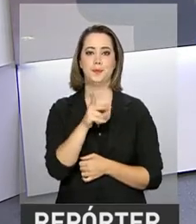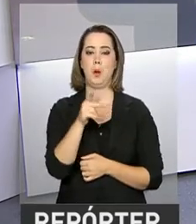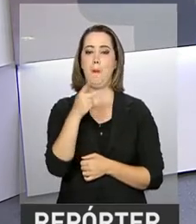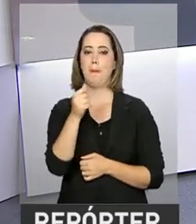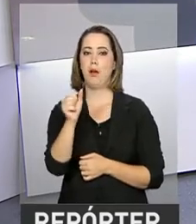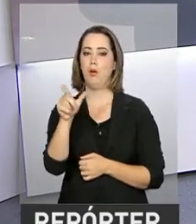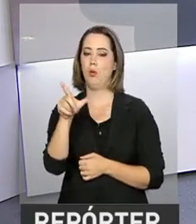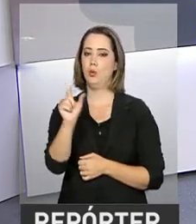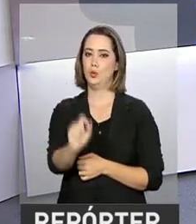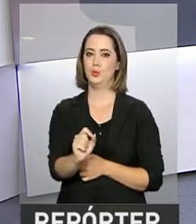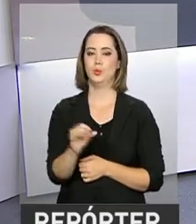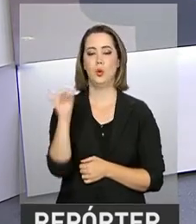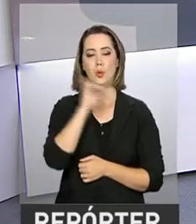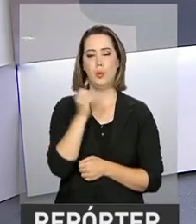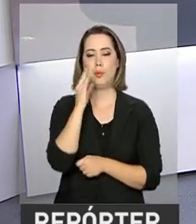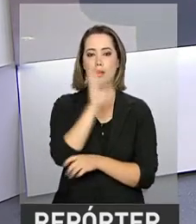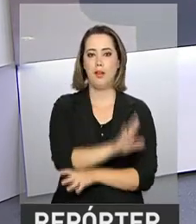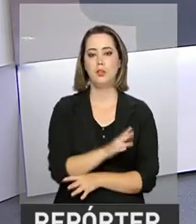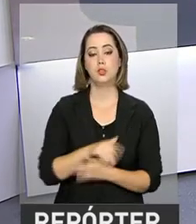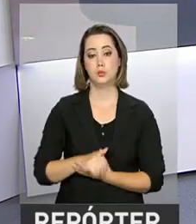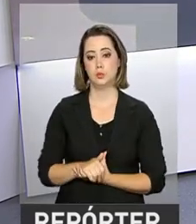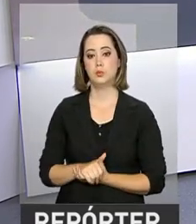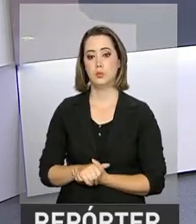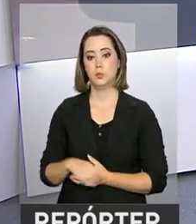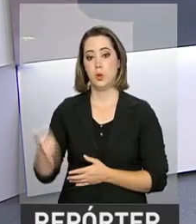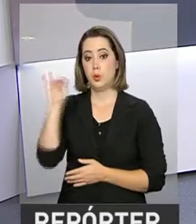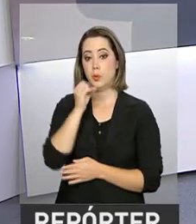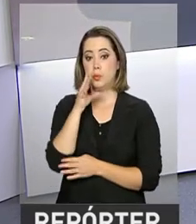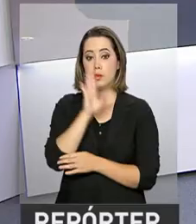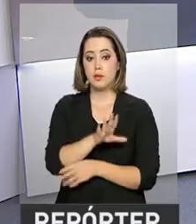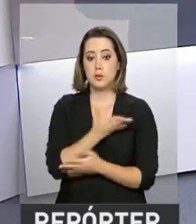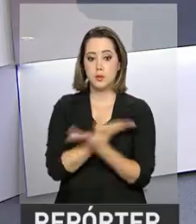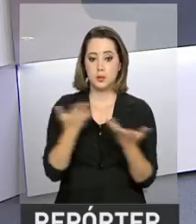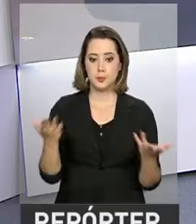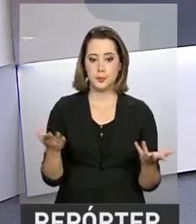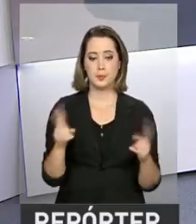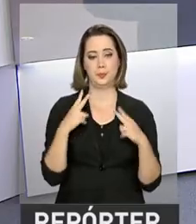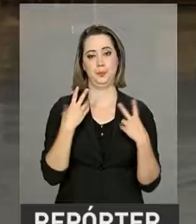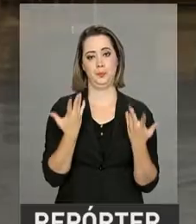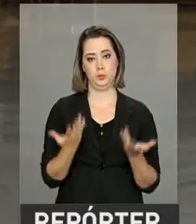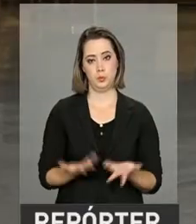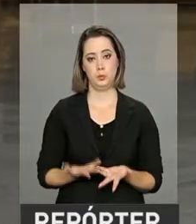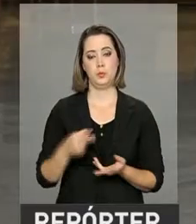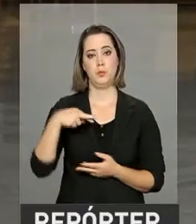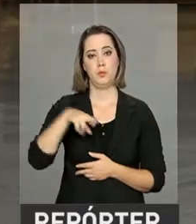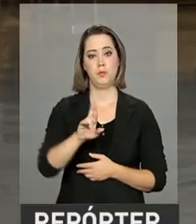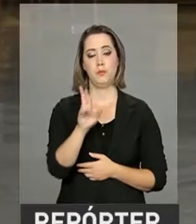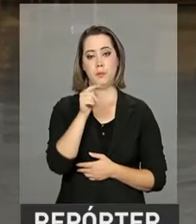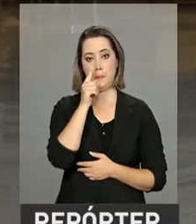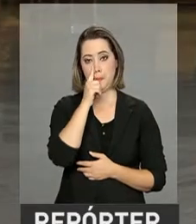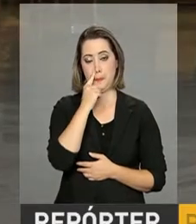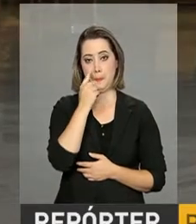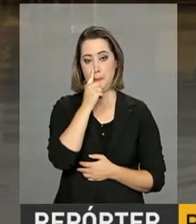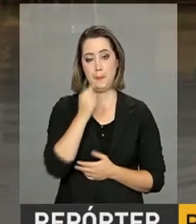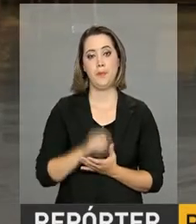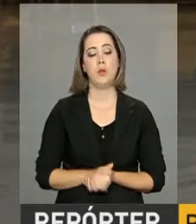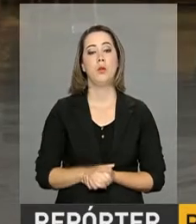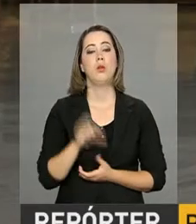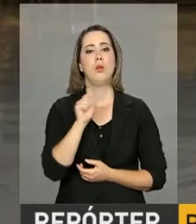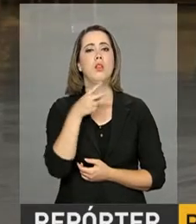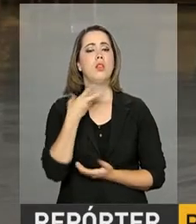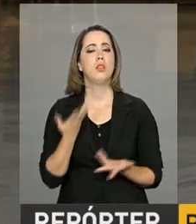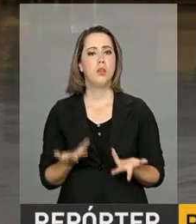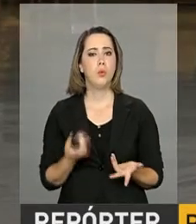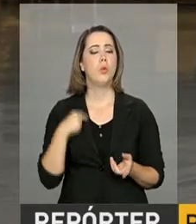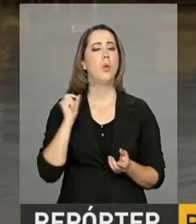Paulo La Sálvia. Olá, Paulo, boa tarde para você. Boa tarde, Roberto. Boa tarde a todos que nos assistem na TV NBR. Olha, Roberto,